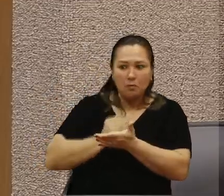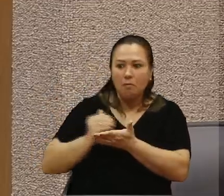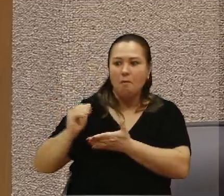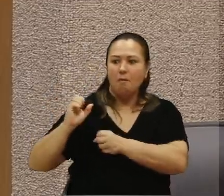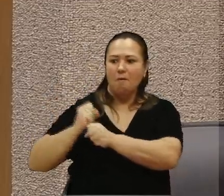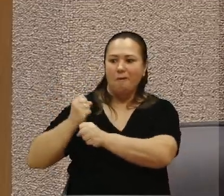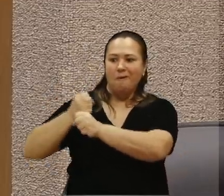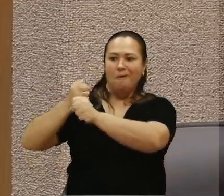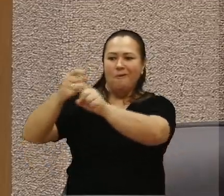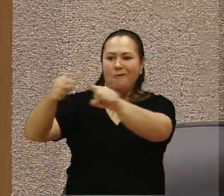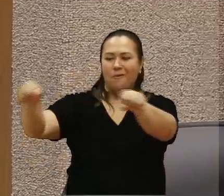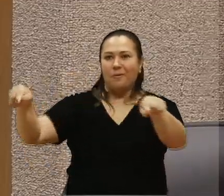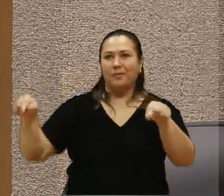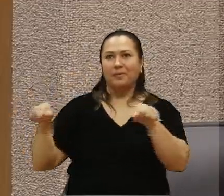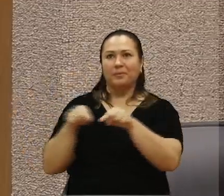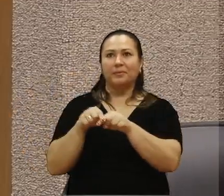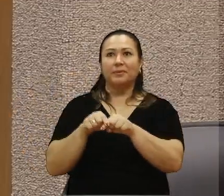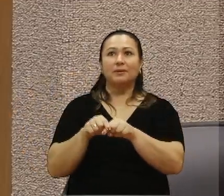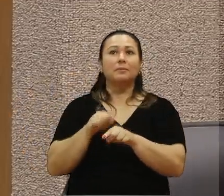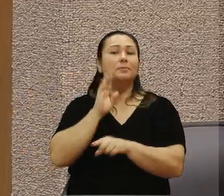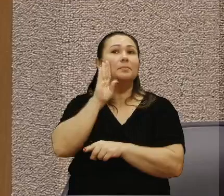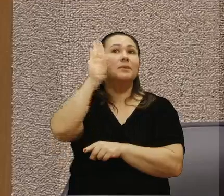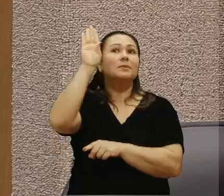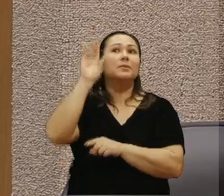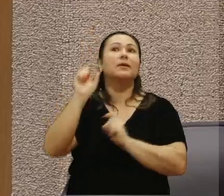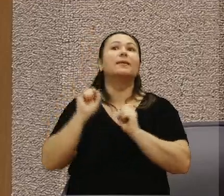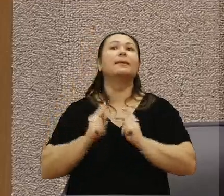mas principalmente os técnicos